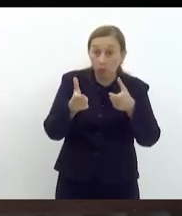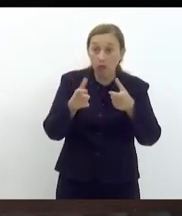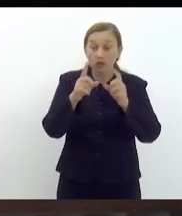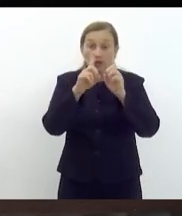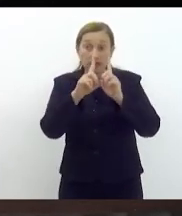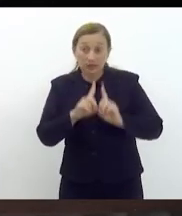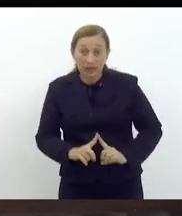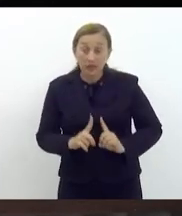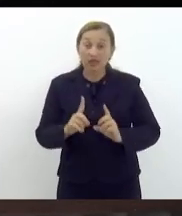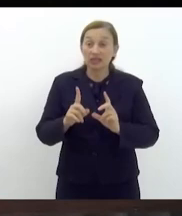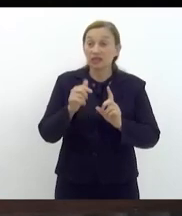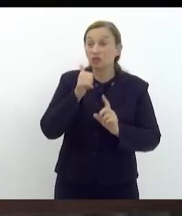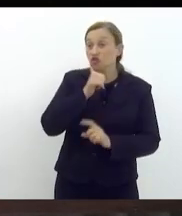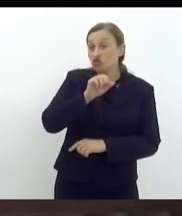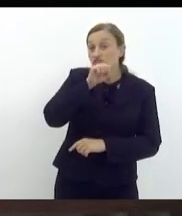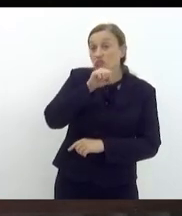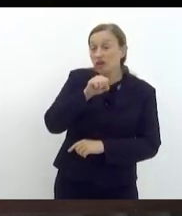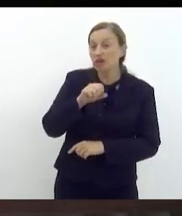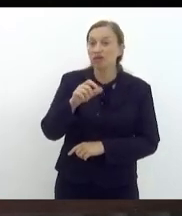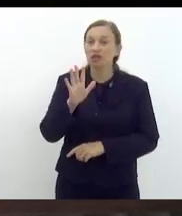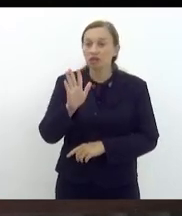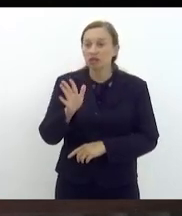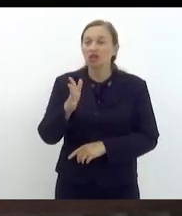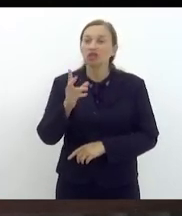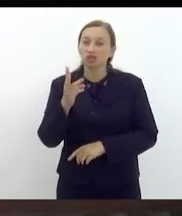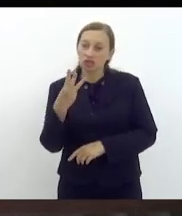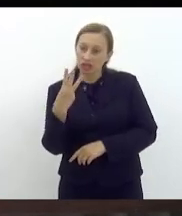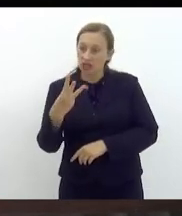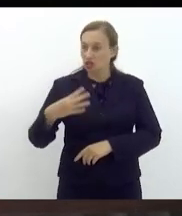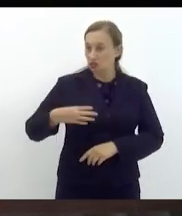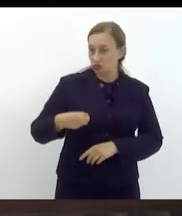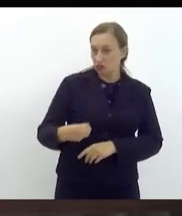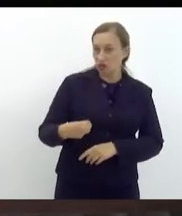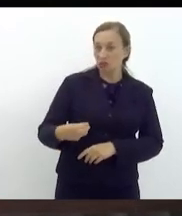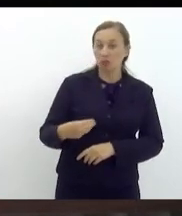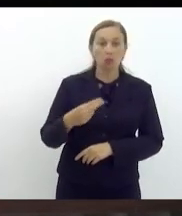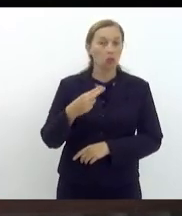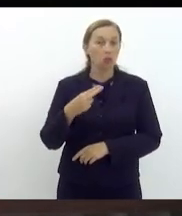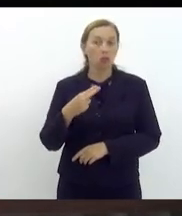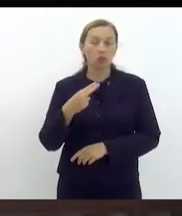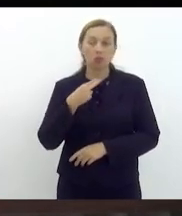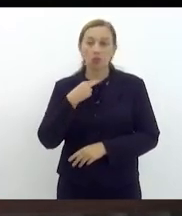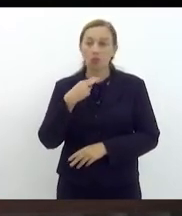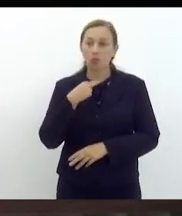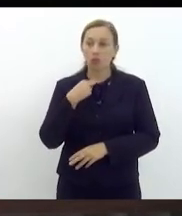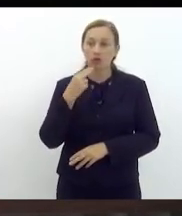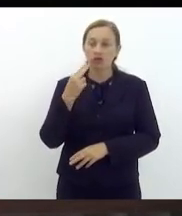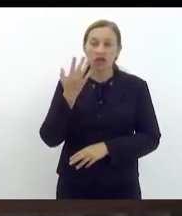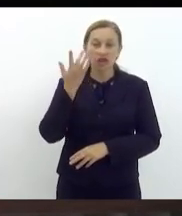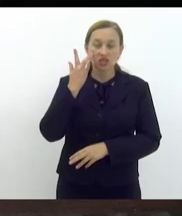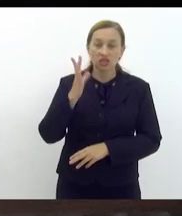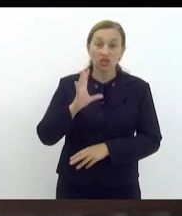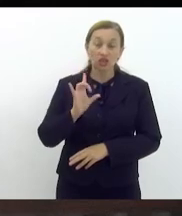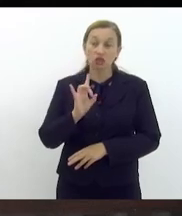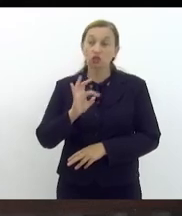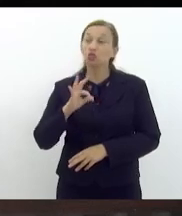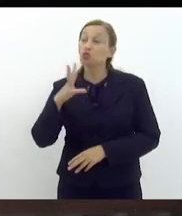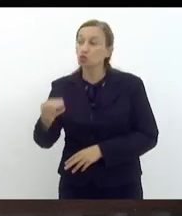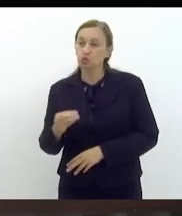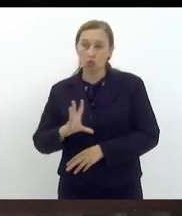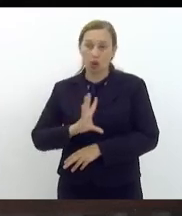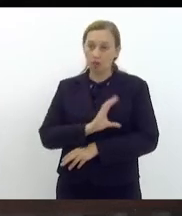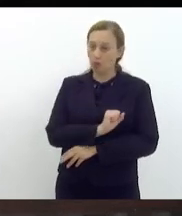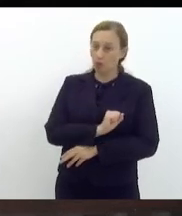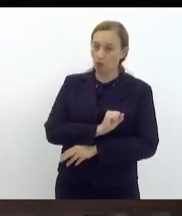materna. Como mãe de três, posso afirmar que a gente não deve romantizar a maternidade. Há uma pressão